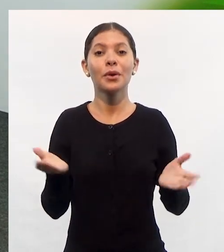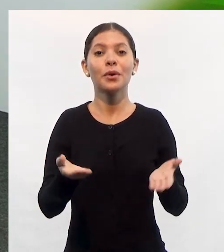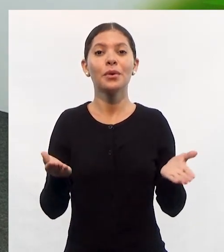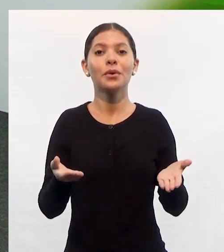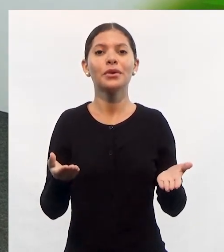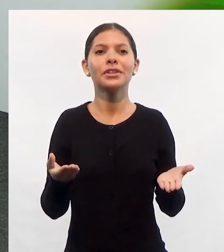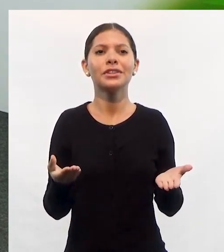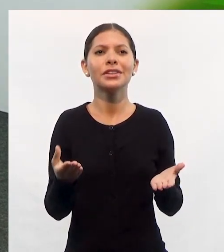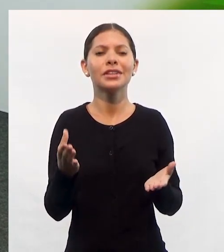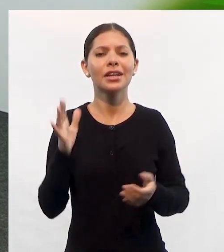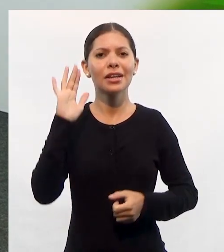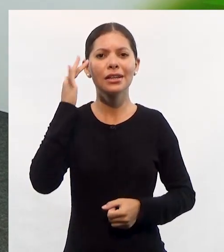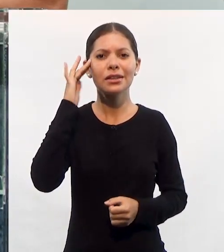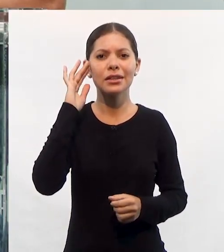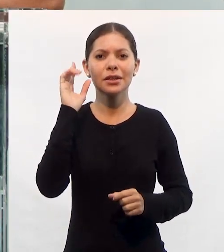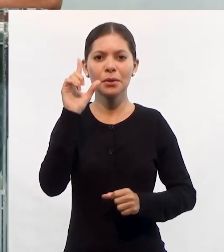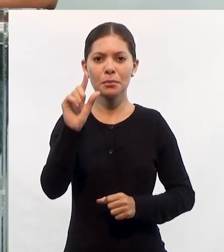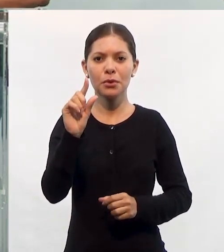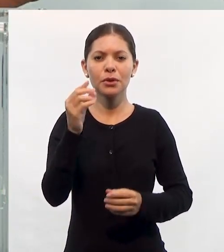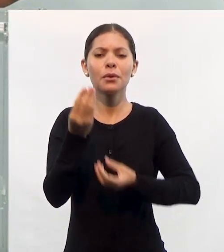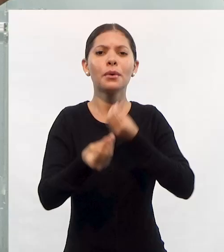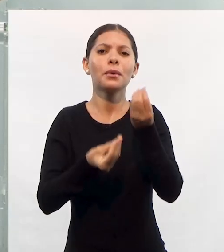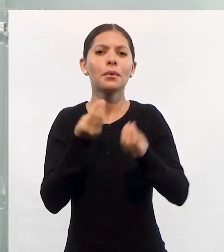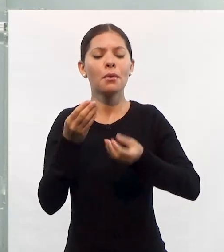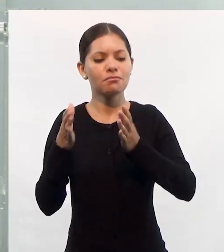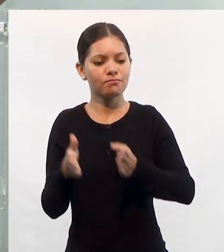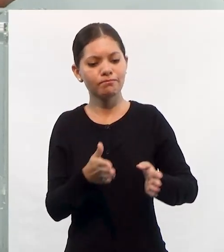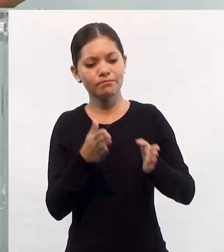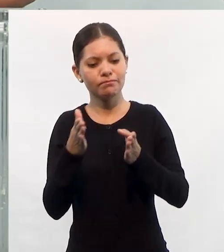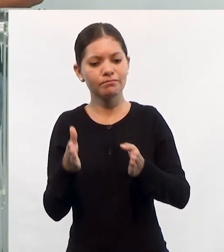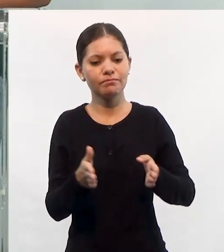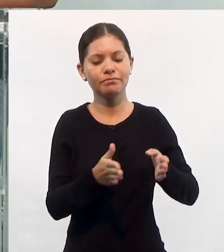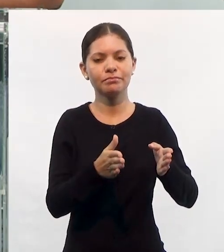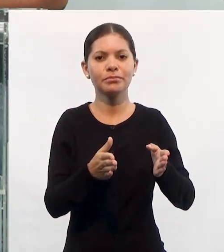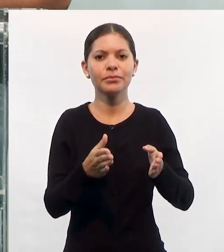vamos entender um pouquinho mais como é que a produção ocorre.